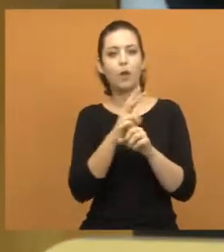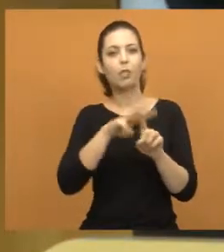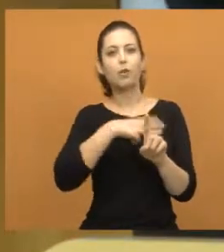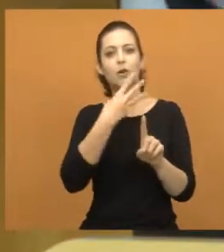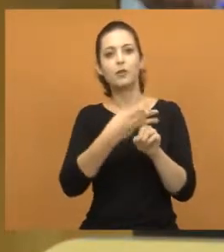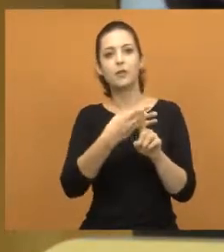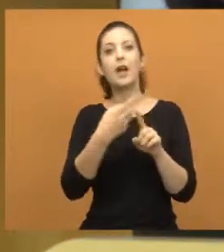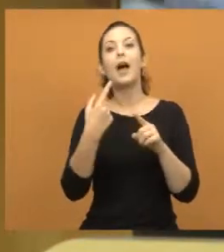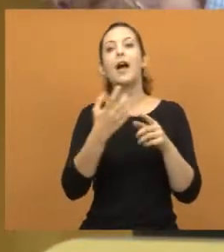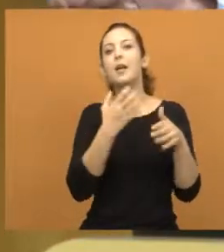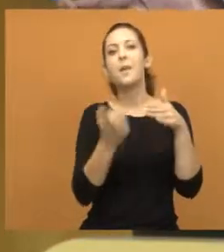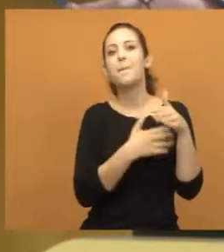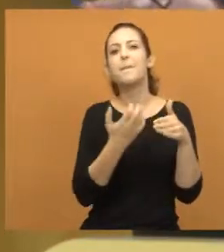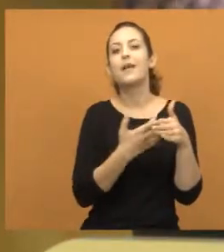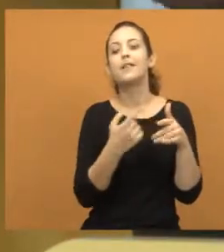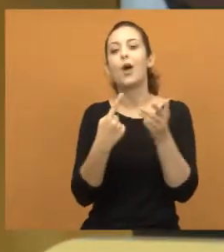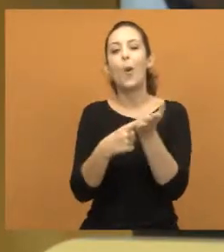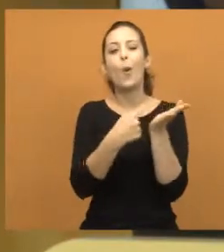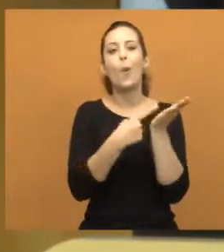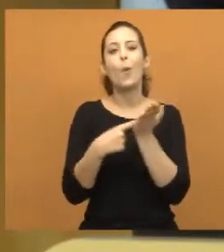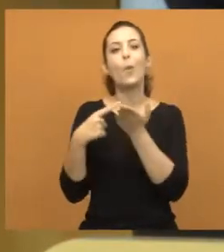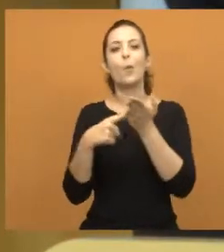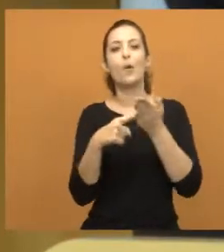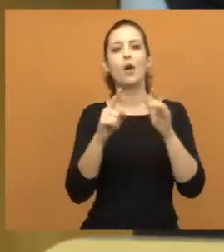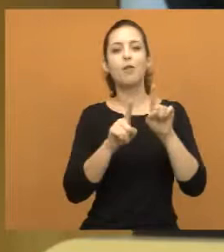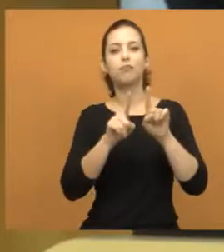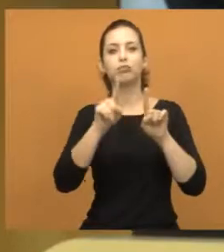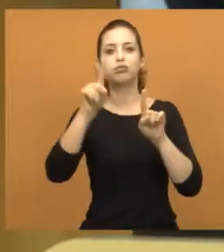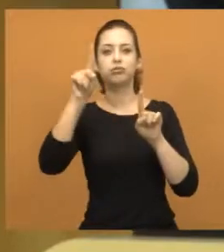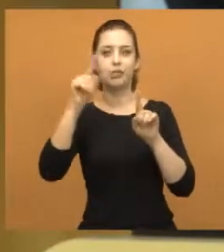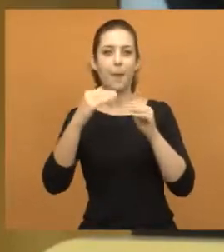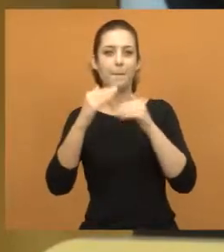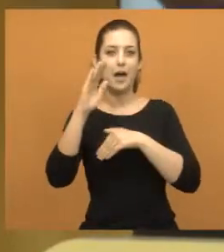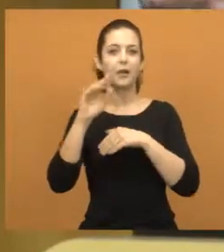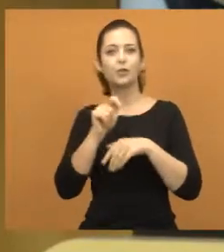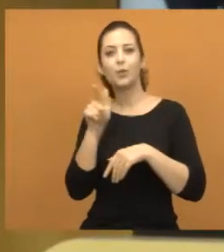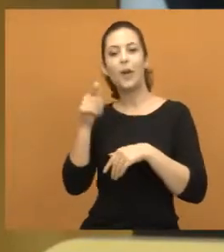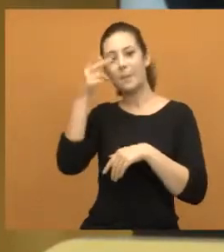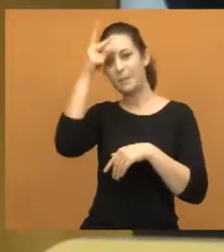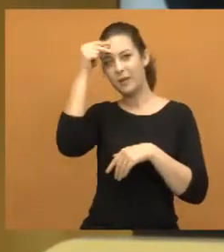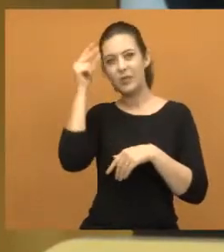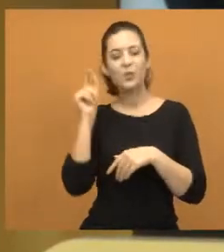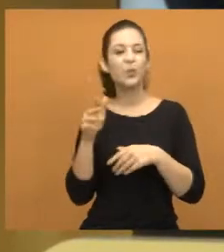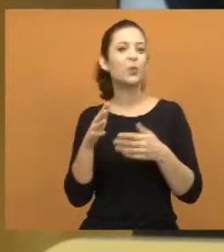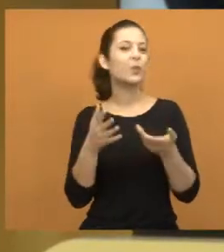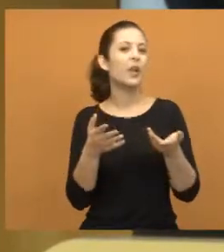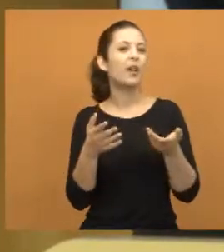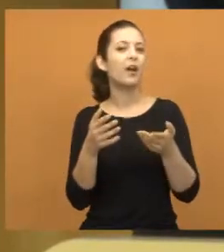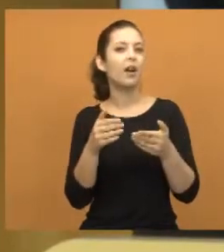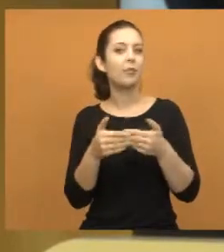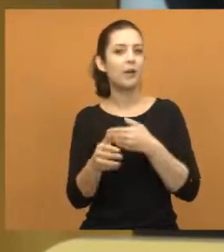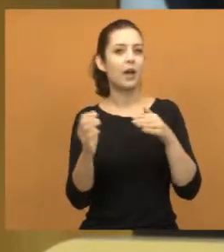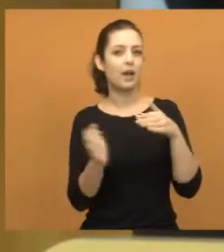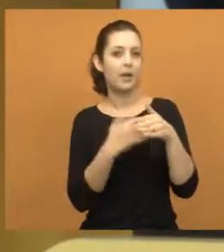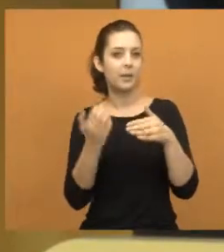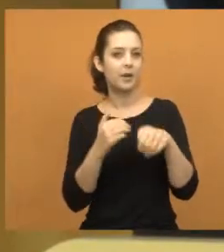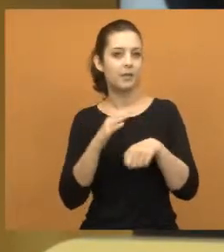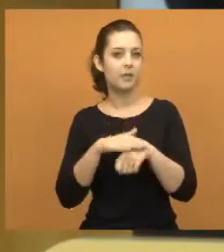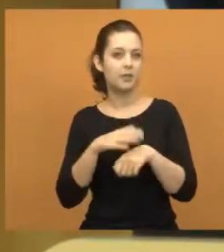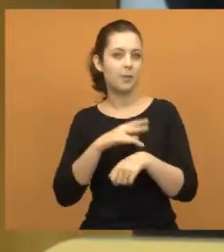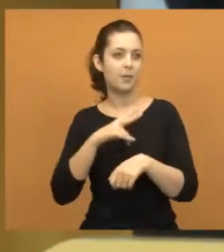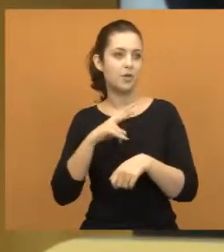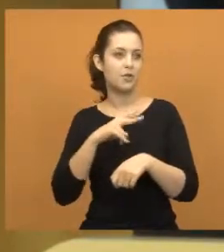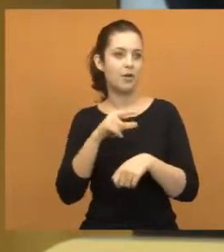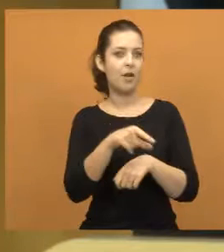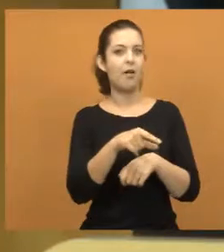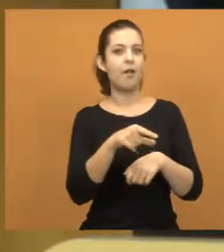triplo, porque as empresas que vai fazer, consequentemente, ela vai cobrar muito mais caro do que a prefeitura. A partir do momento que é uma empresa que vai fazer